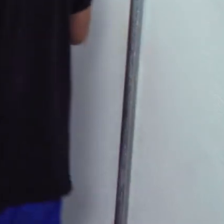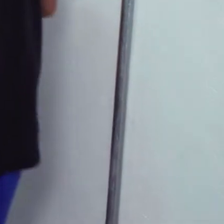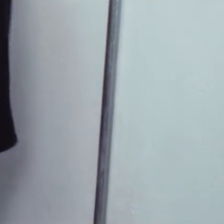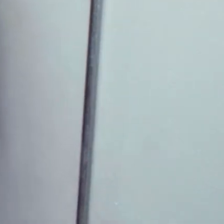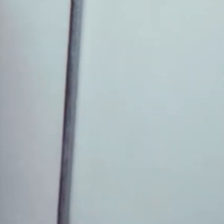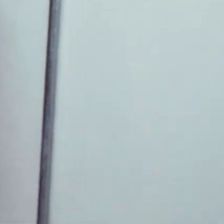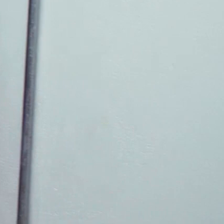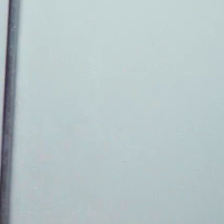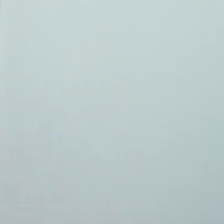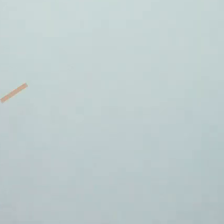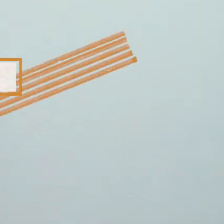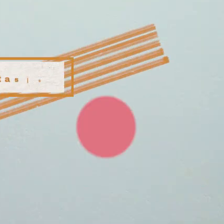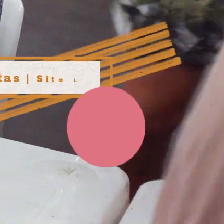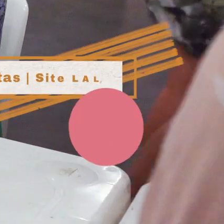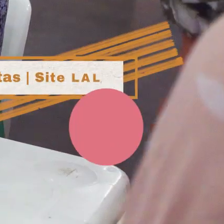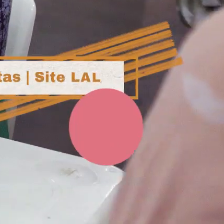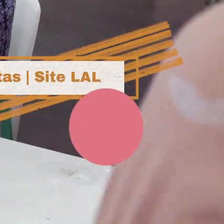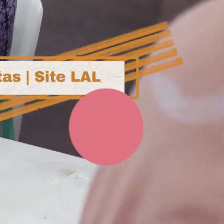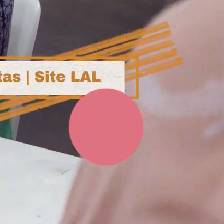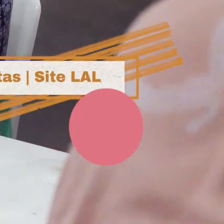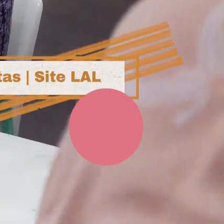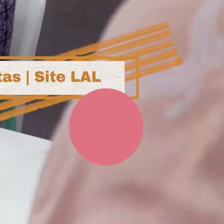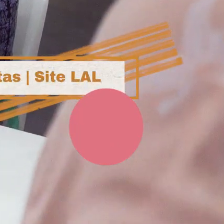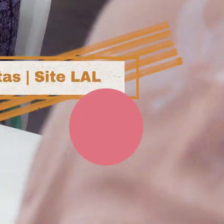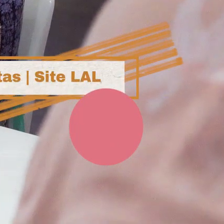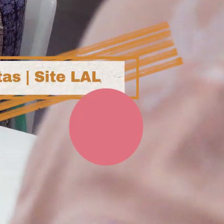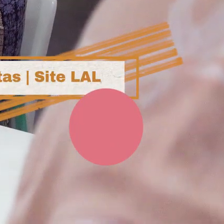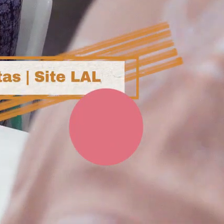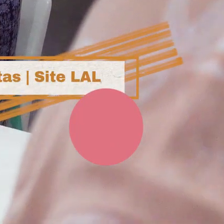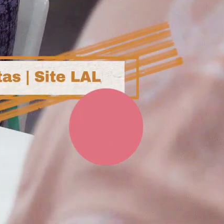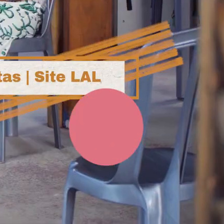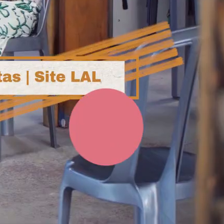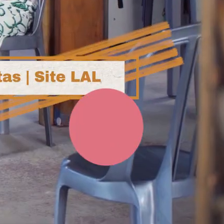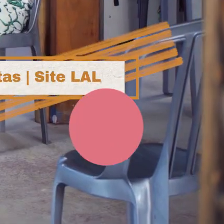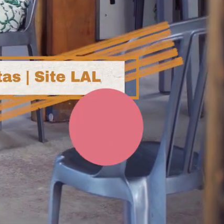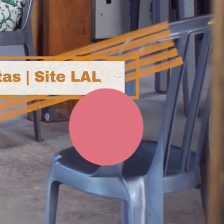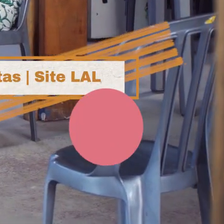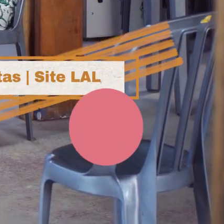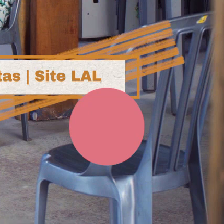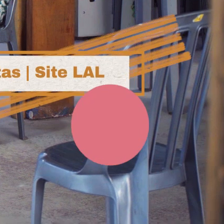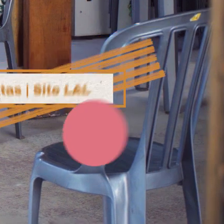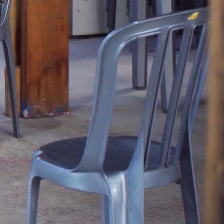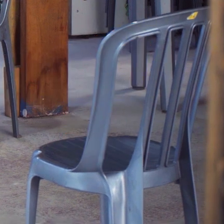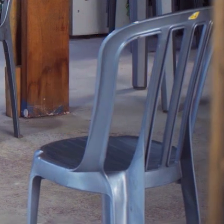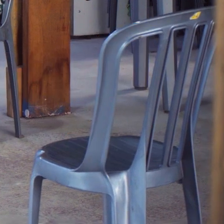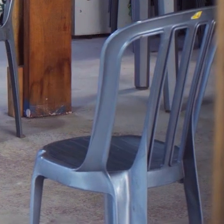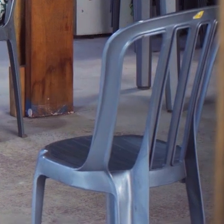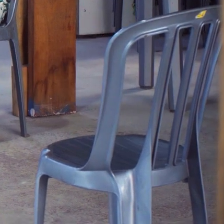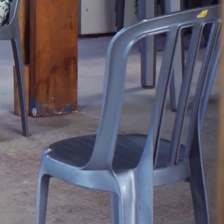tem um site do Lado a Lado, e dentro do site tem esse linkzinho que chama Caixa de Ferramentas. Certo. Aqui já